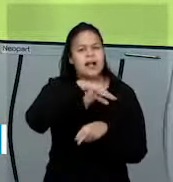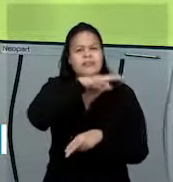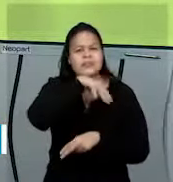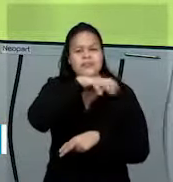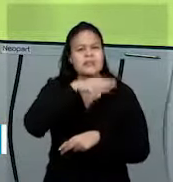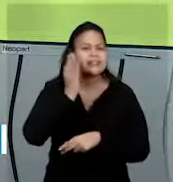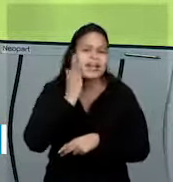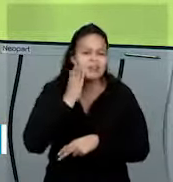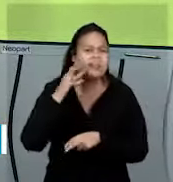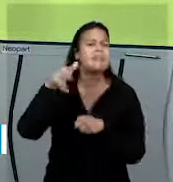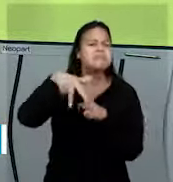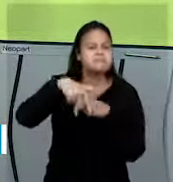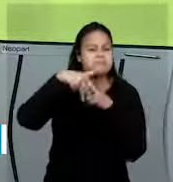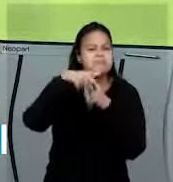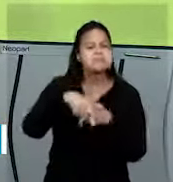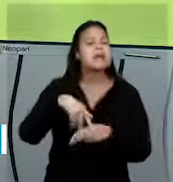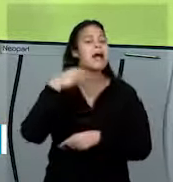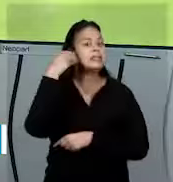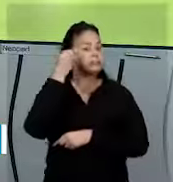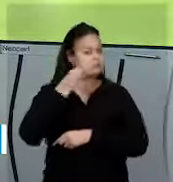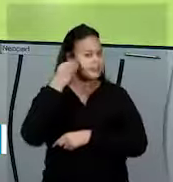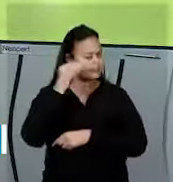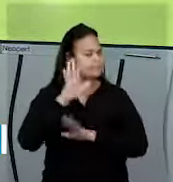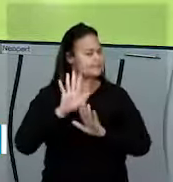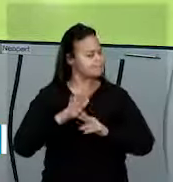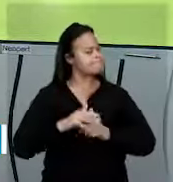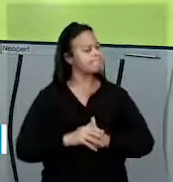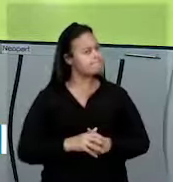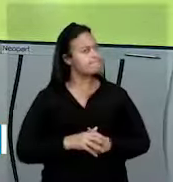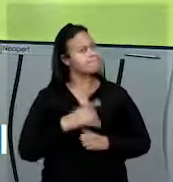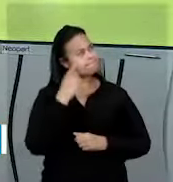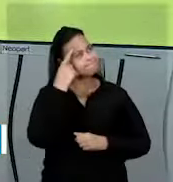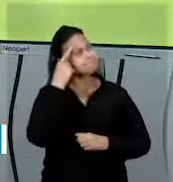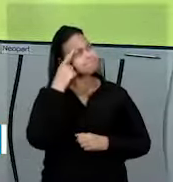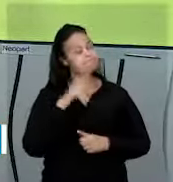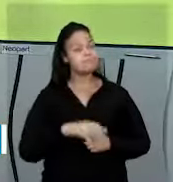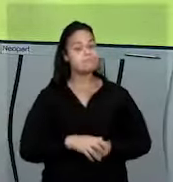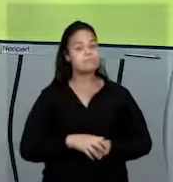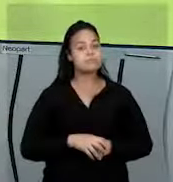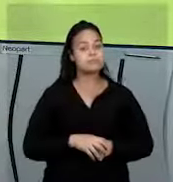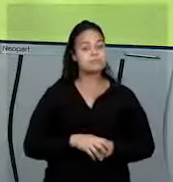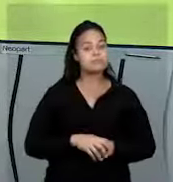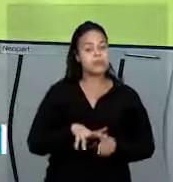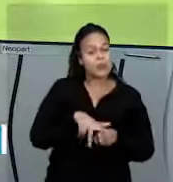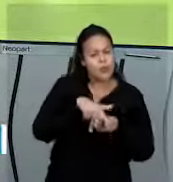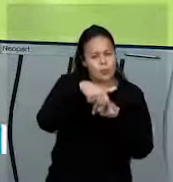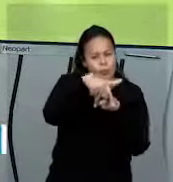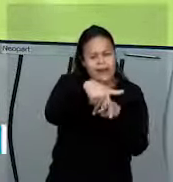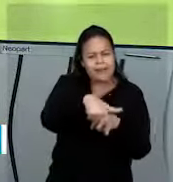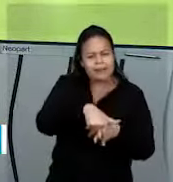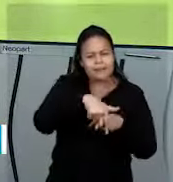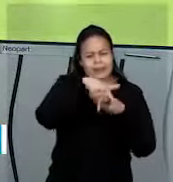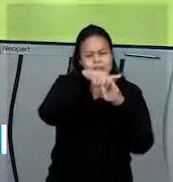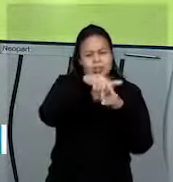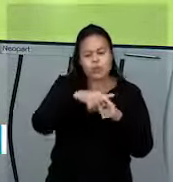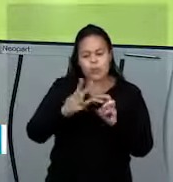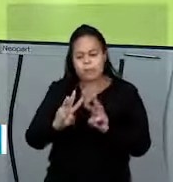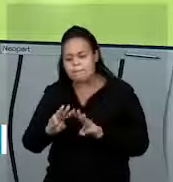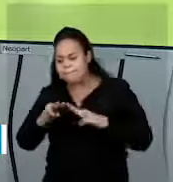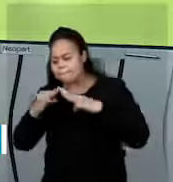experiência. Para um cavalo levantar uma massa